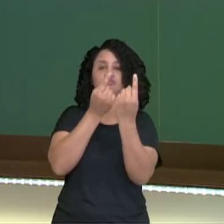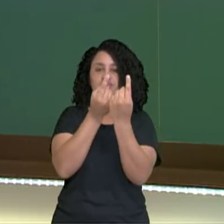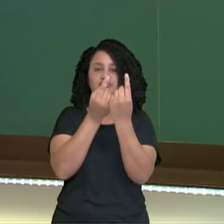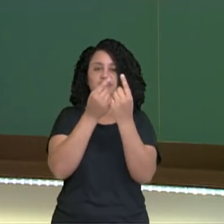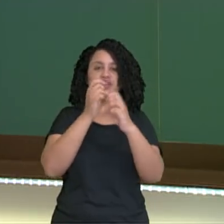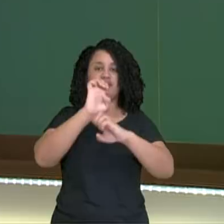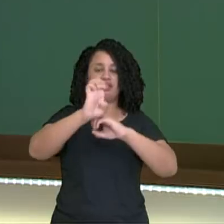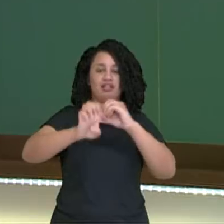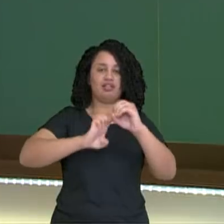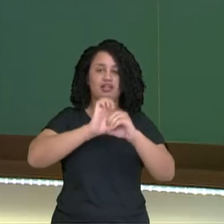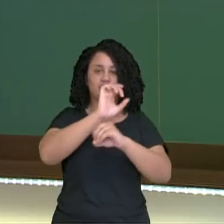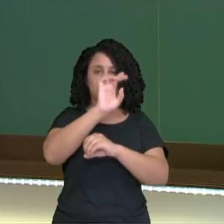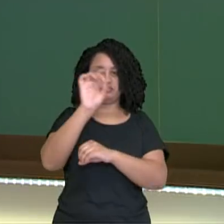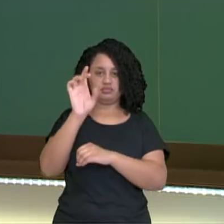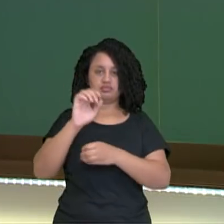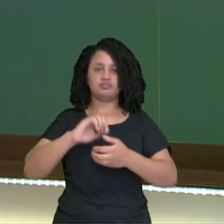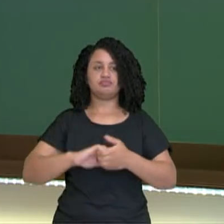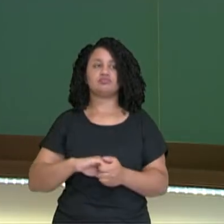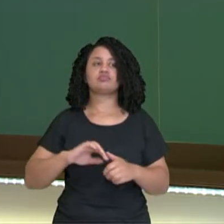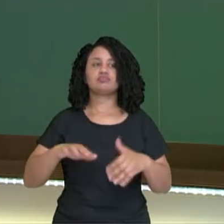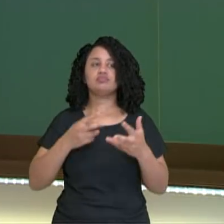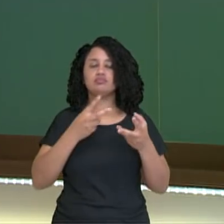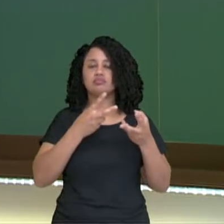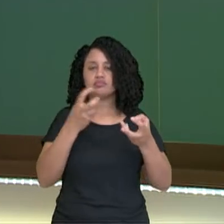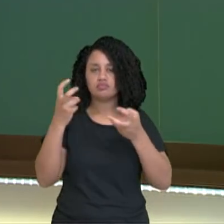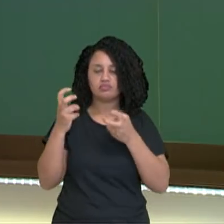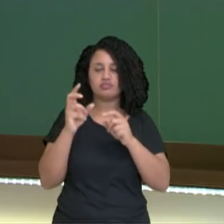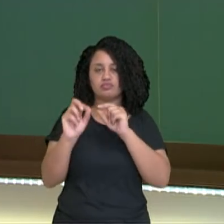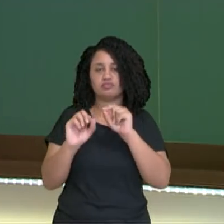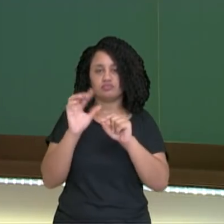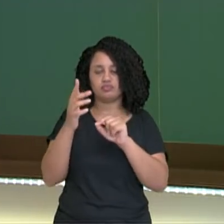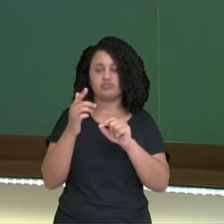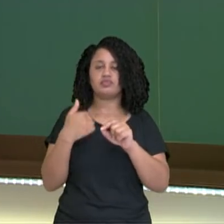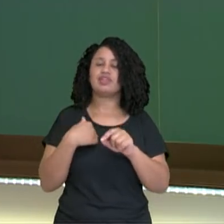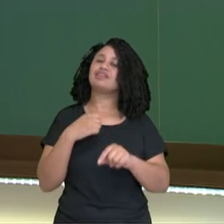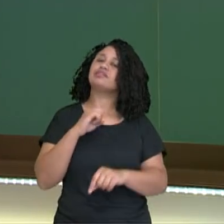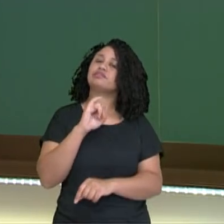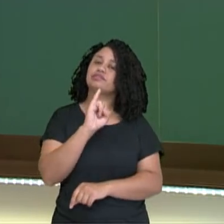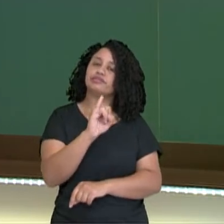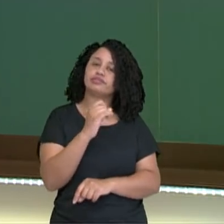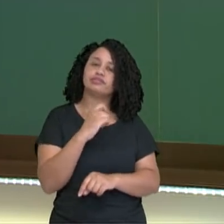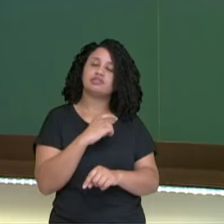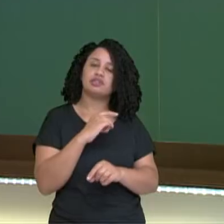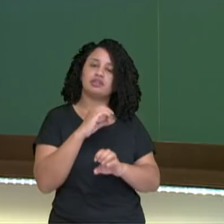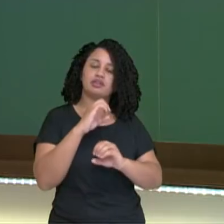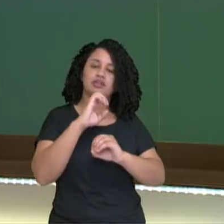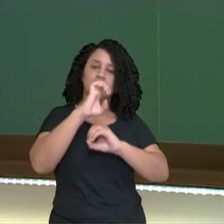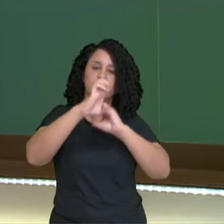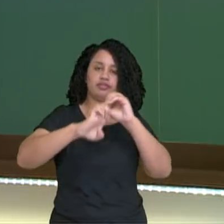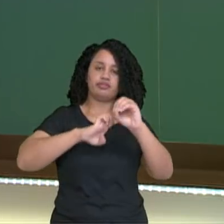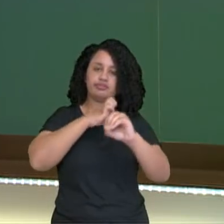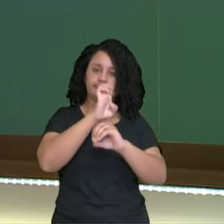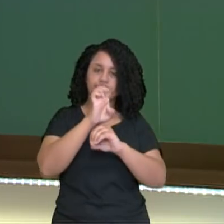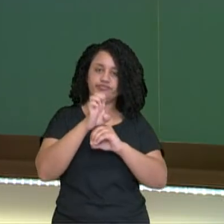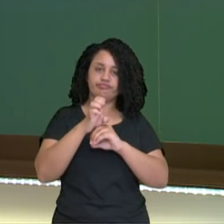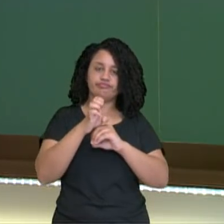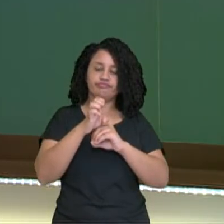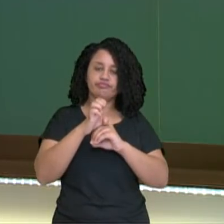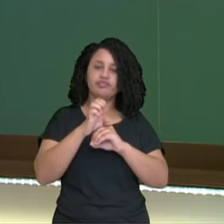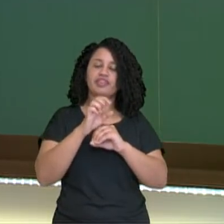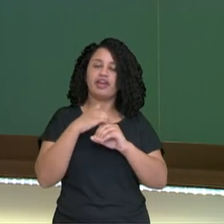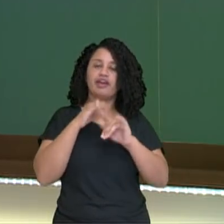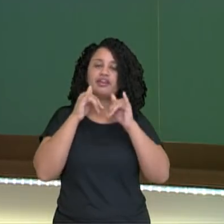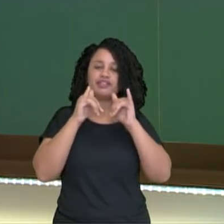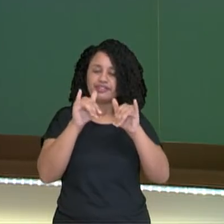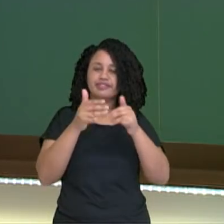orbital. Vejam o que acontece. Quando esses 2 elétrons passam por nível de energia,